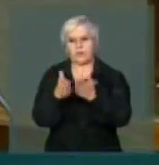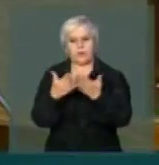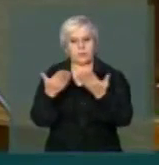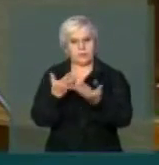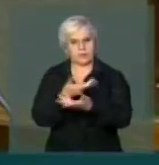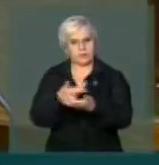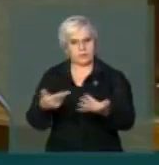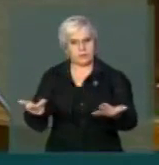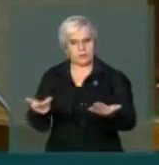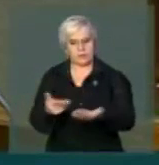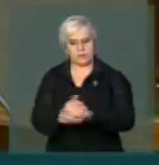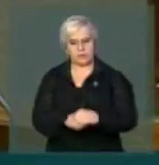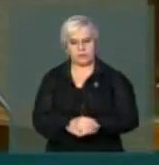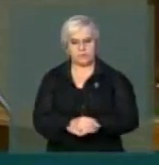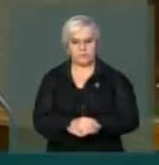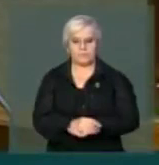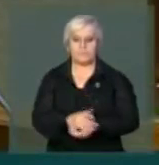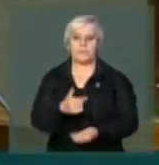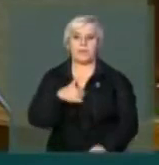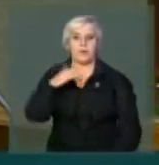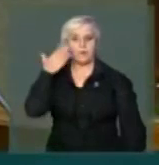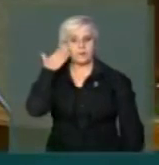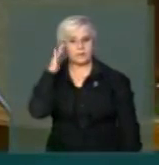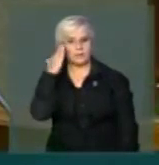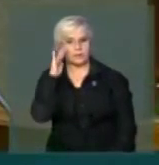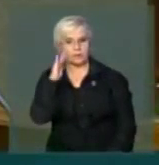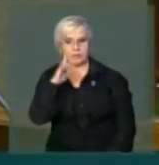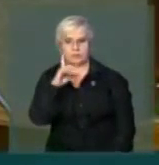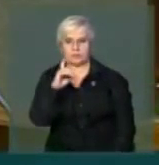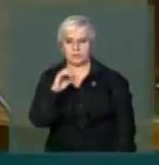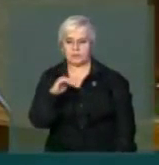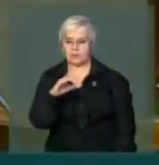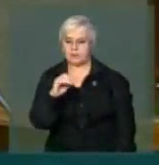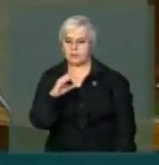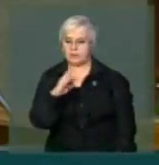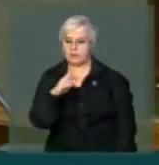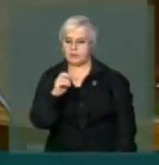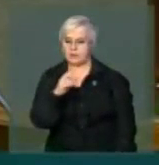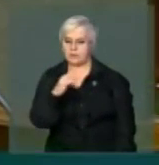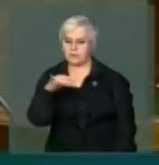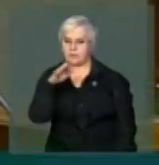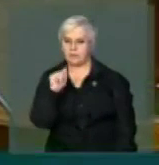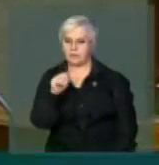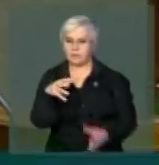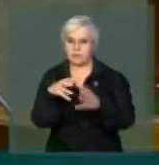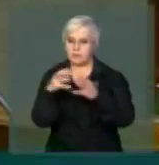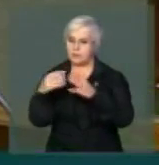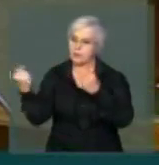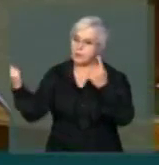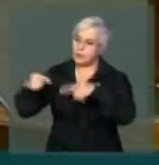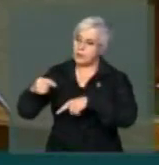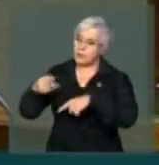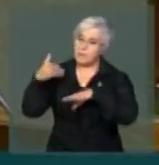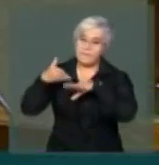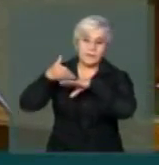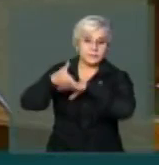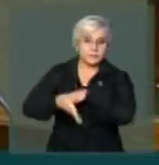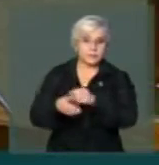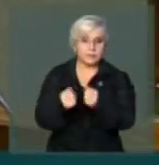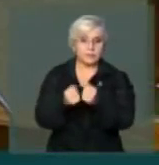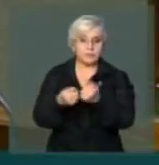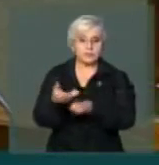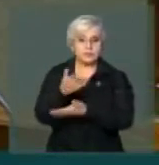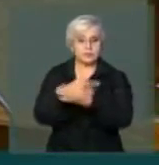e outras miseráveis. Entendo que, na democracia, a existência das oposições é parte